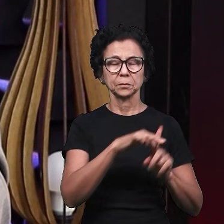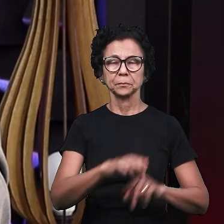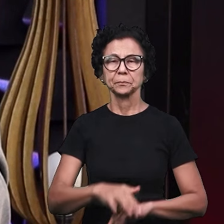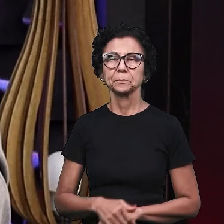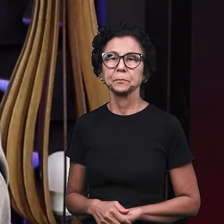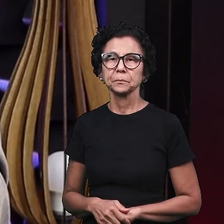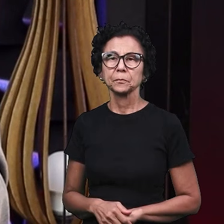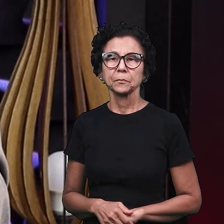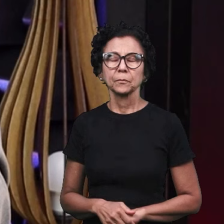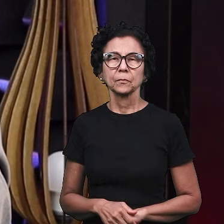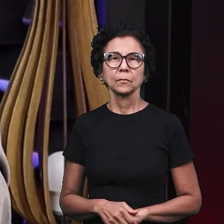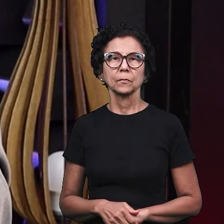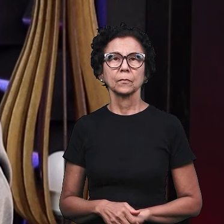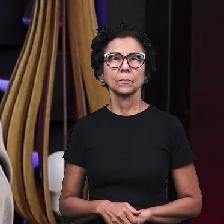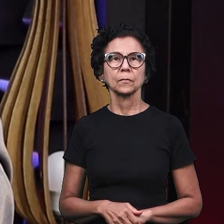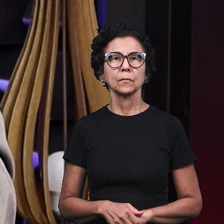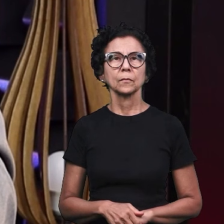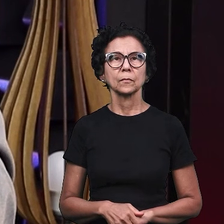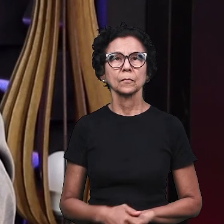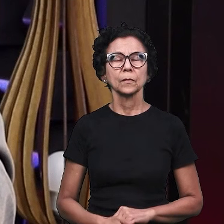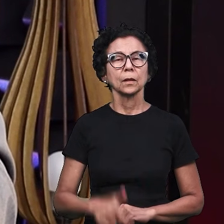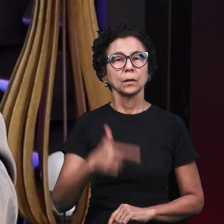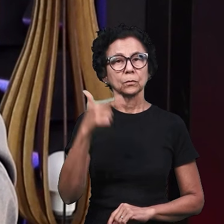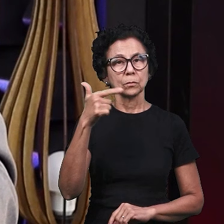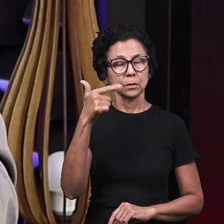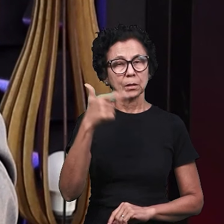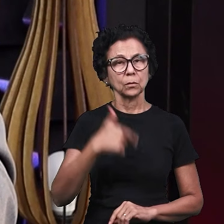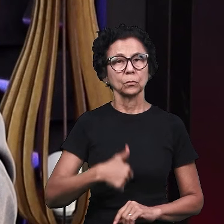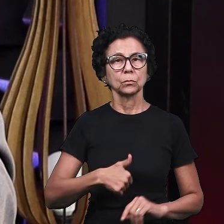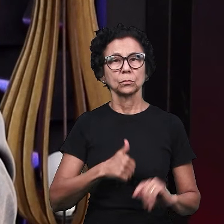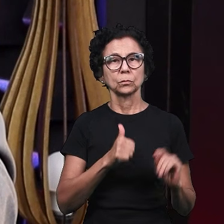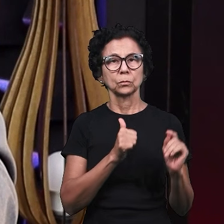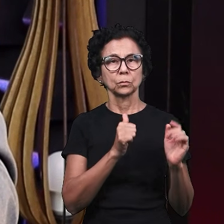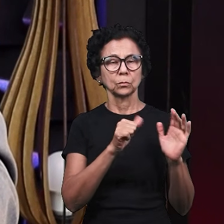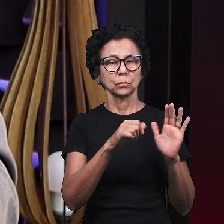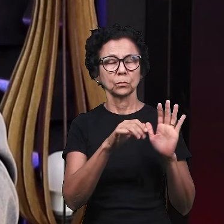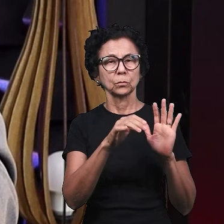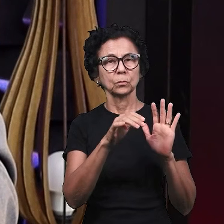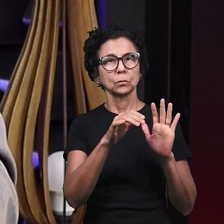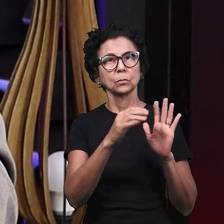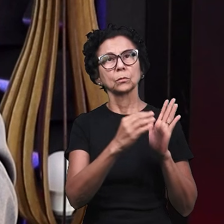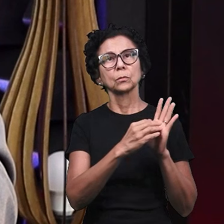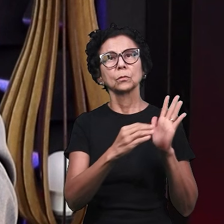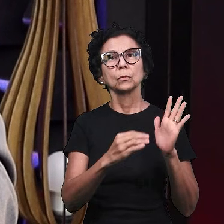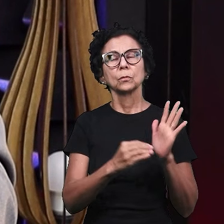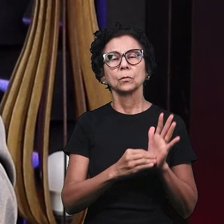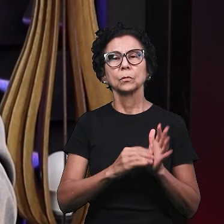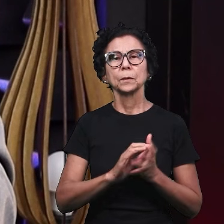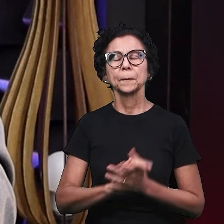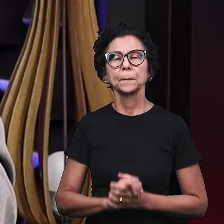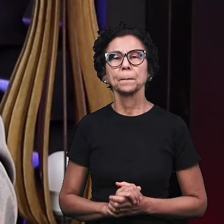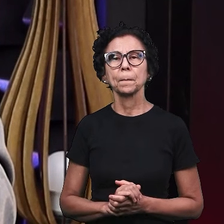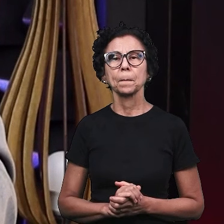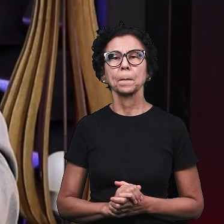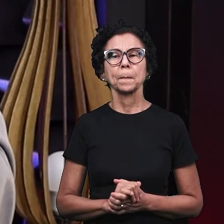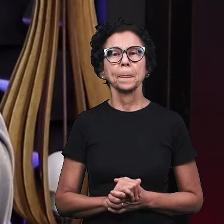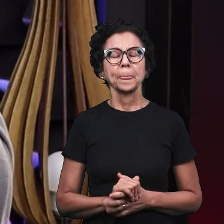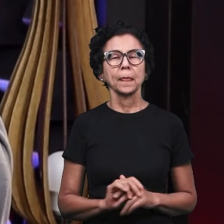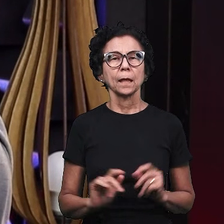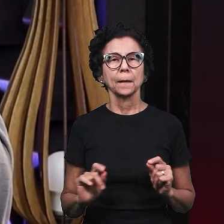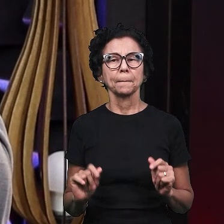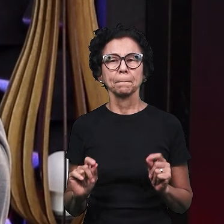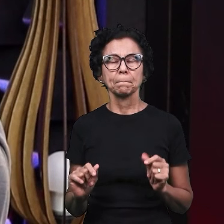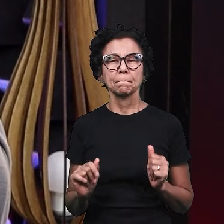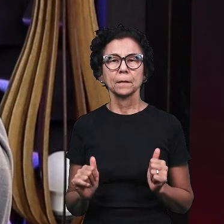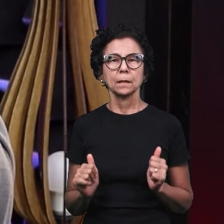a sua morte na cruz do Calvário, né? Nós estamos no segundo episódio, que nós vamos intitular como O Rei Purifica o Templo, que é